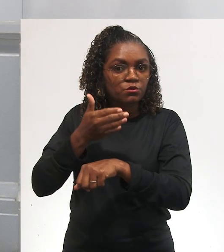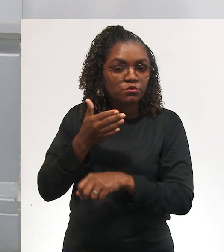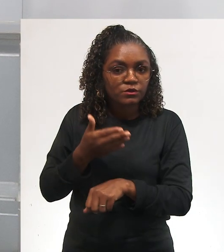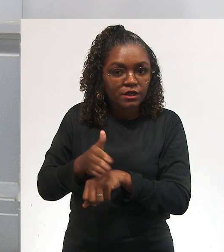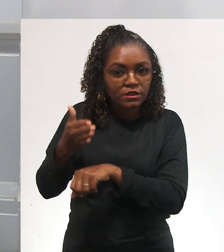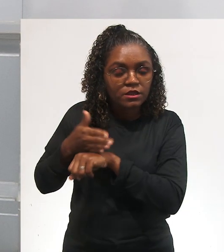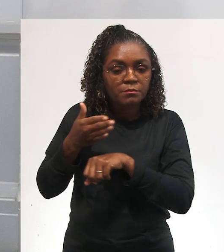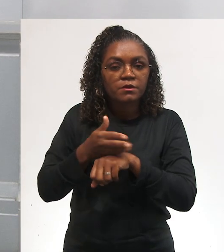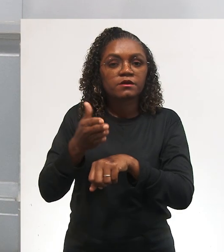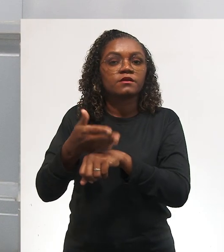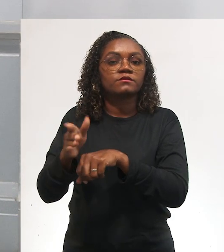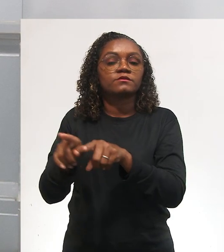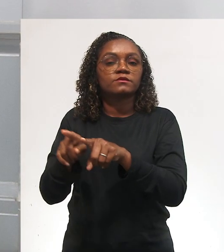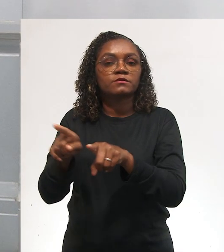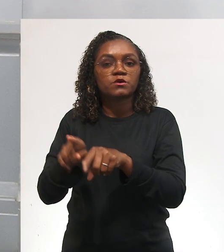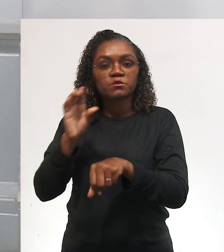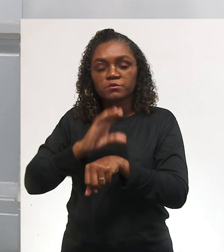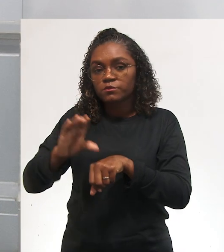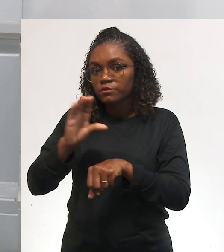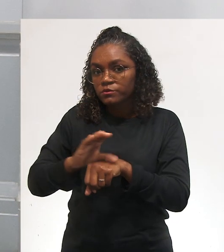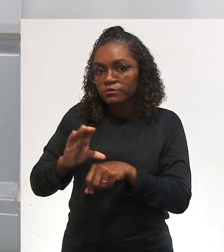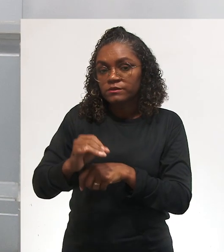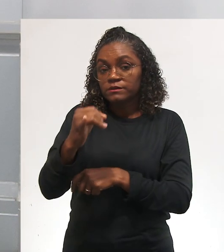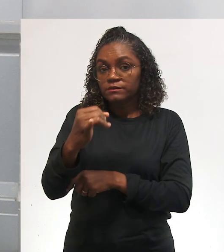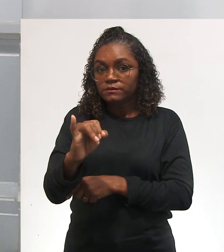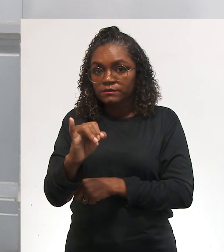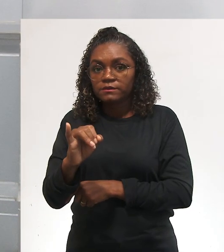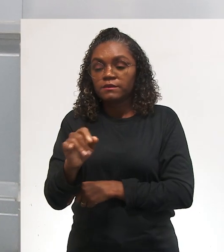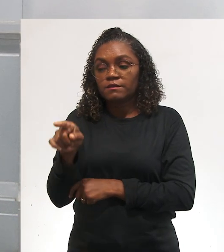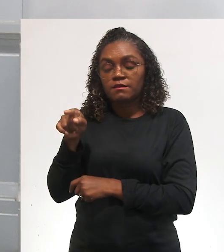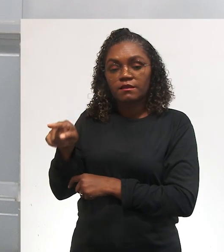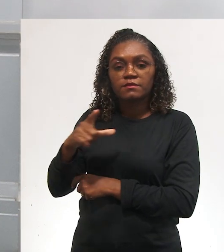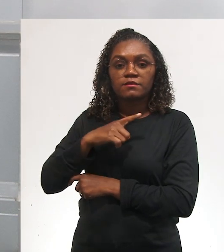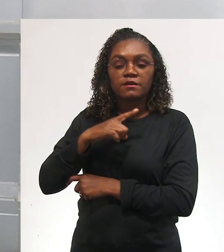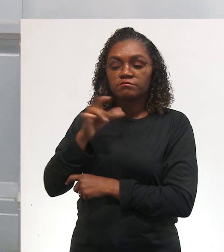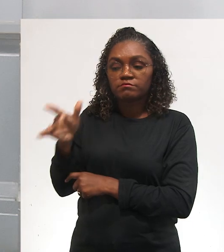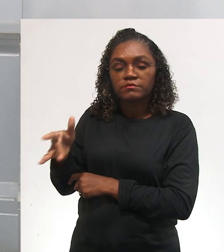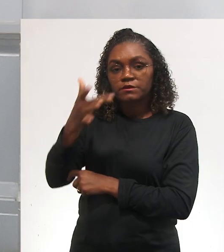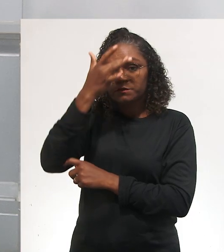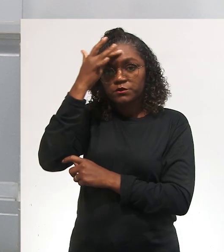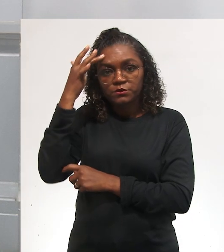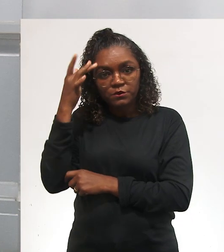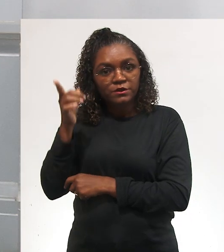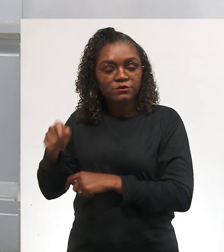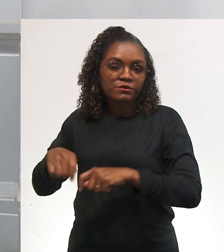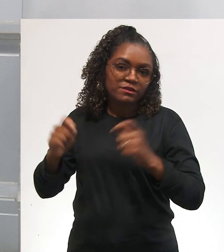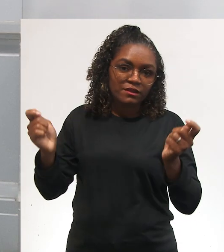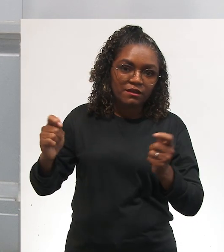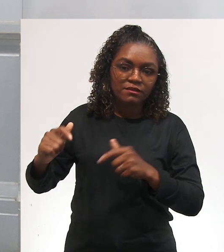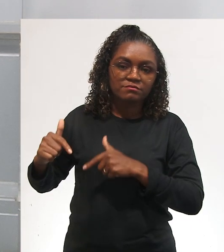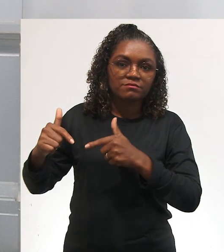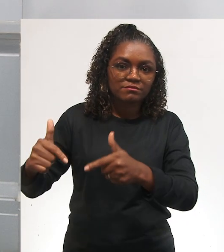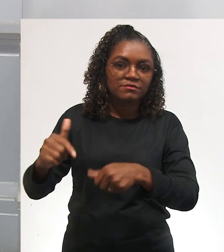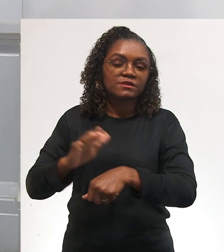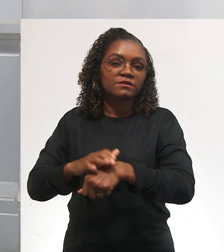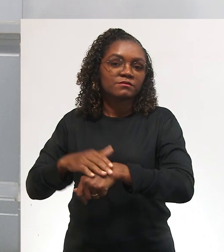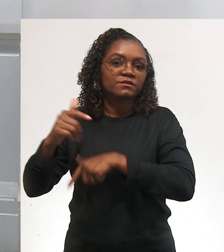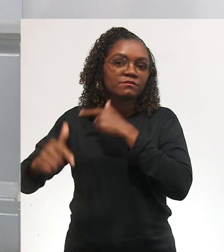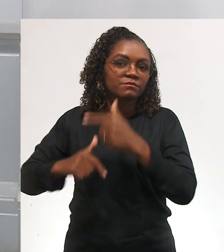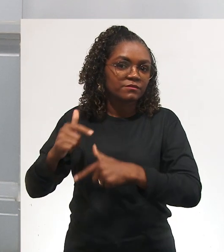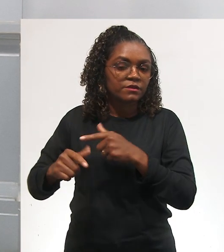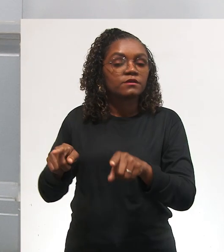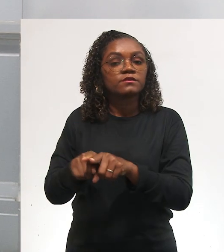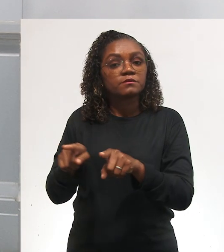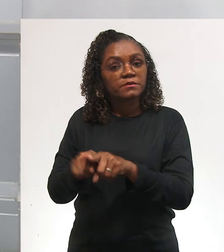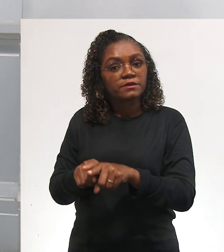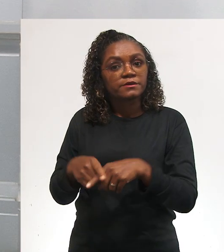de treinamento, de capacitação, né? Se tem alguém ali que não está muito habilitado,